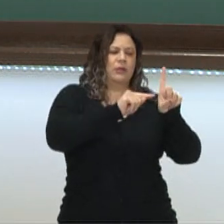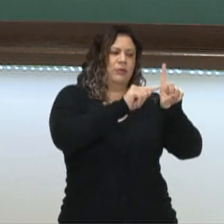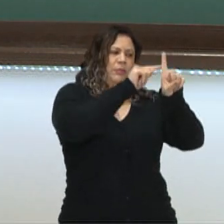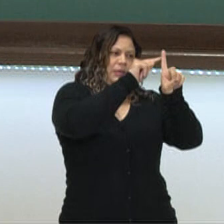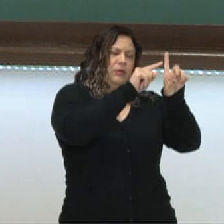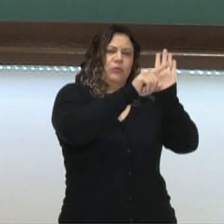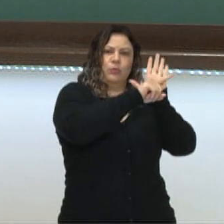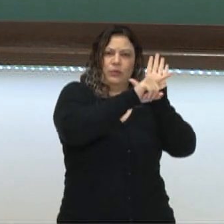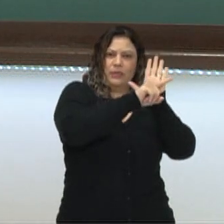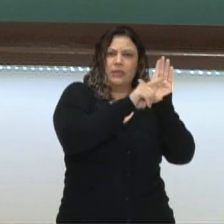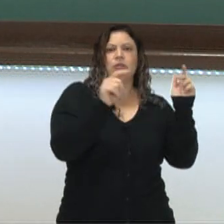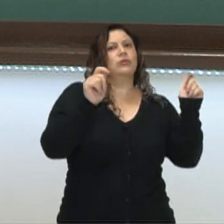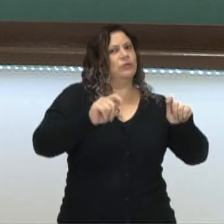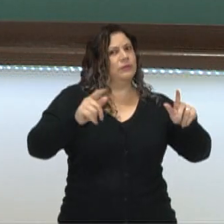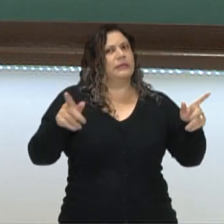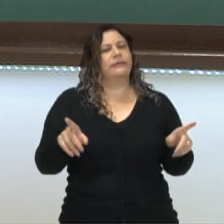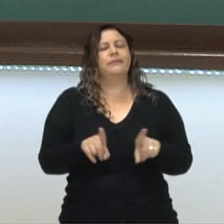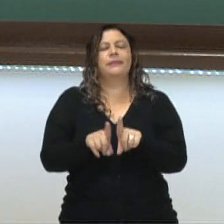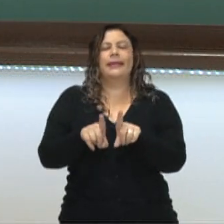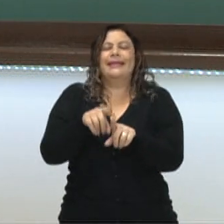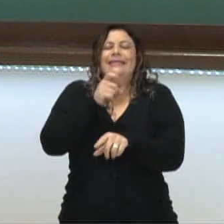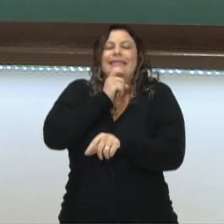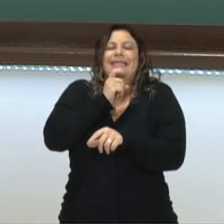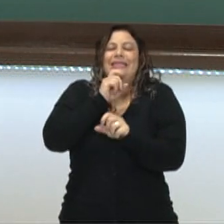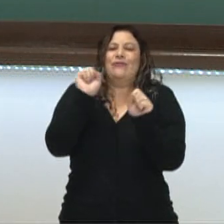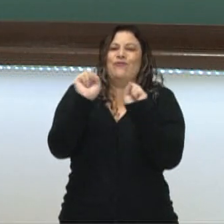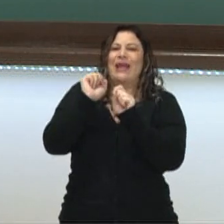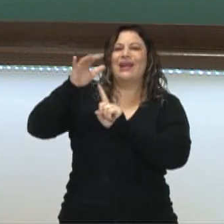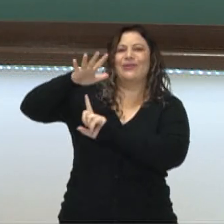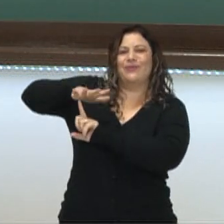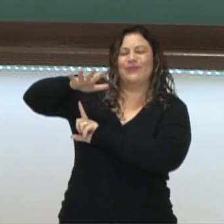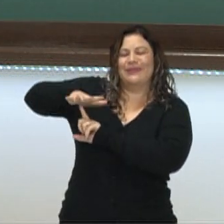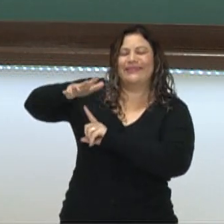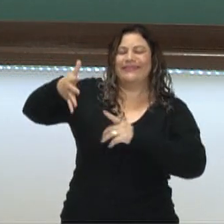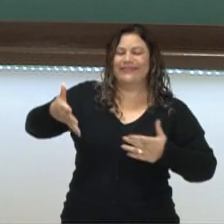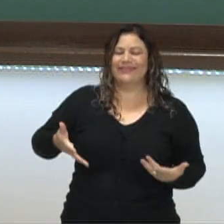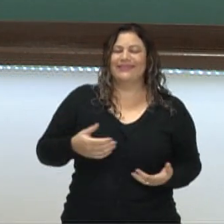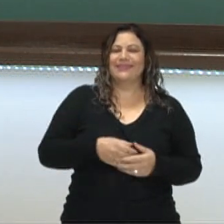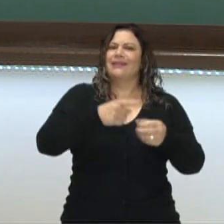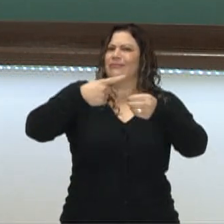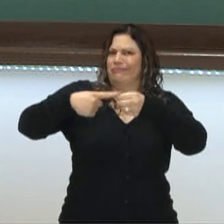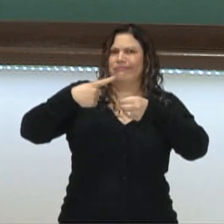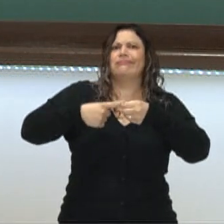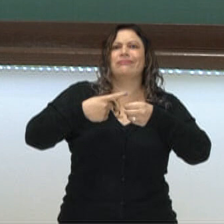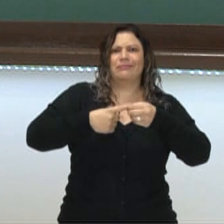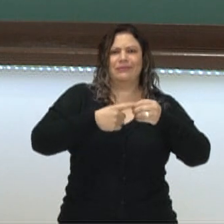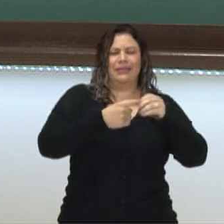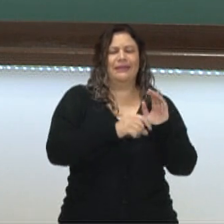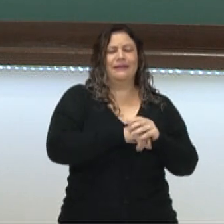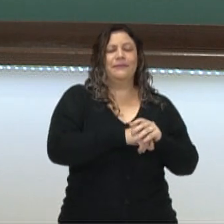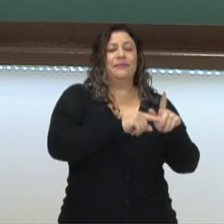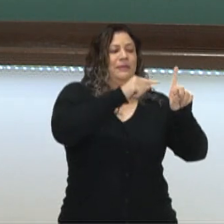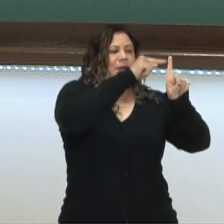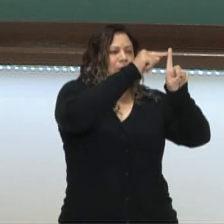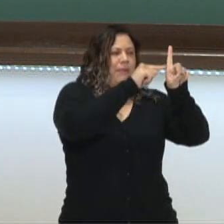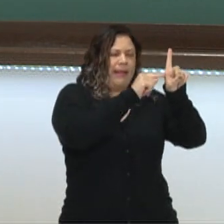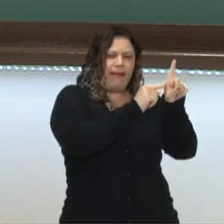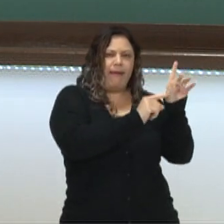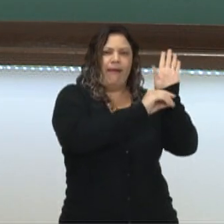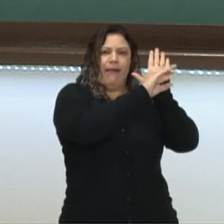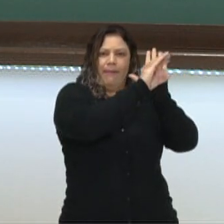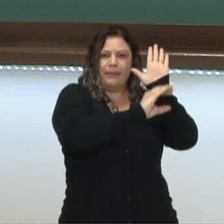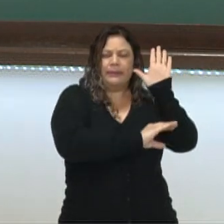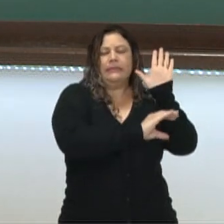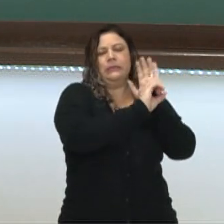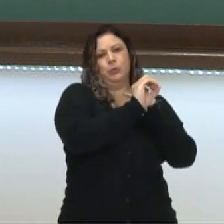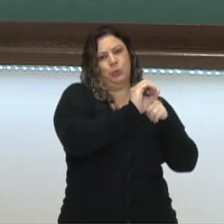negativas, né? Remete muito ao inverno paranaense, né? Algumas cidades aí chegam a ter temperaturas abaixo de zero, que mais?